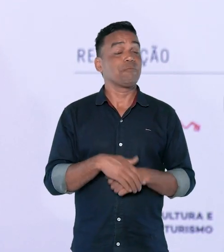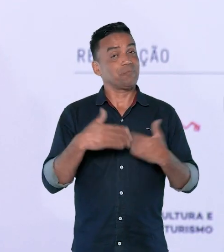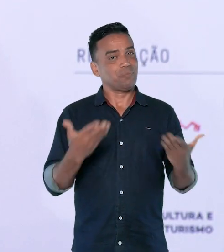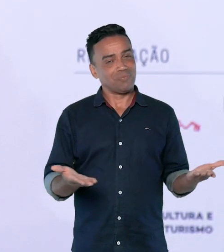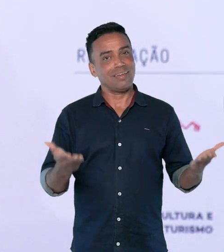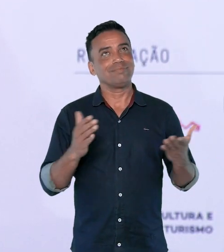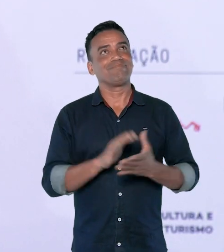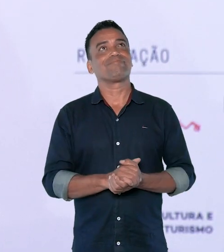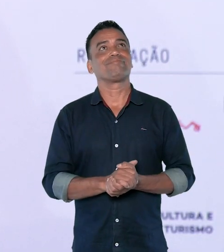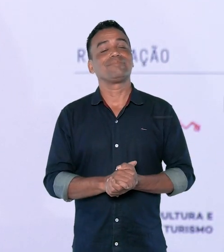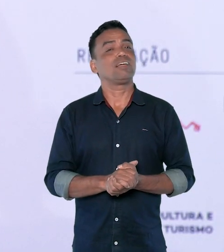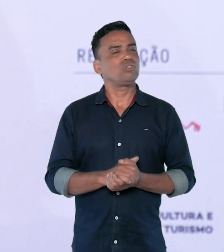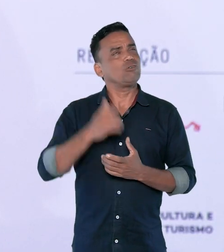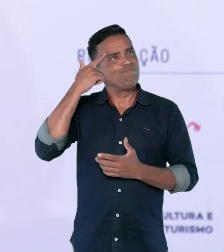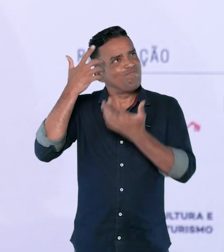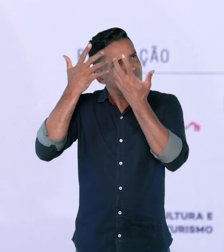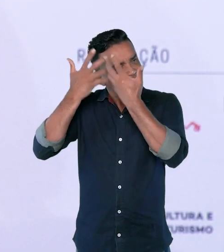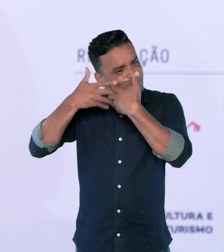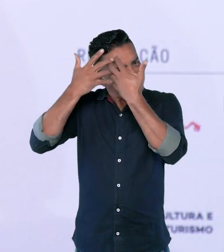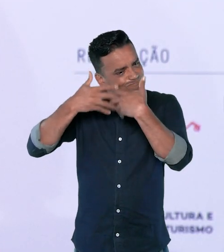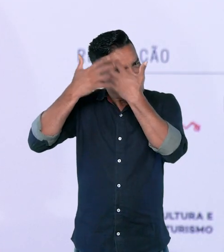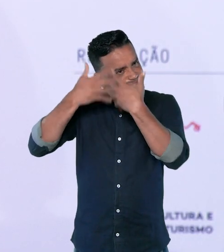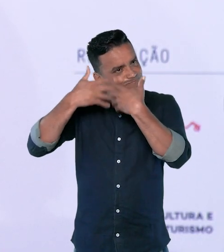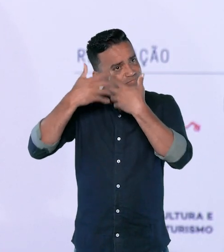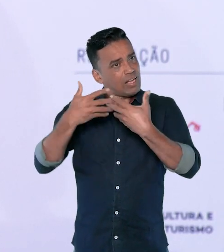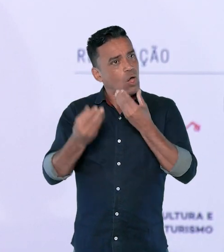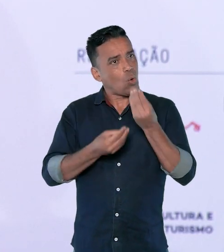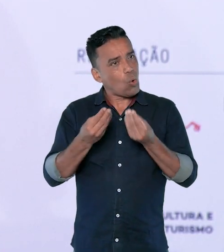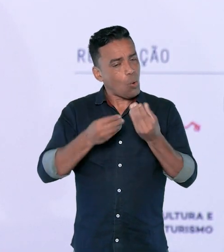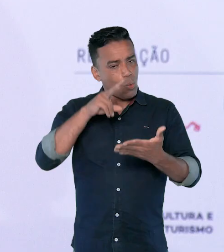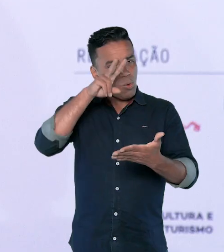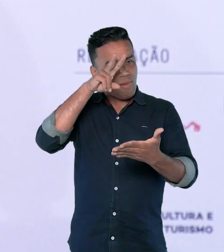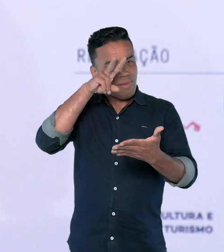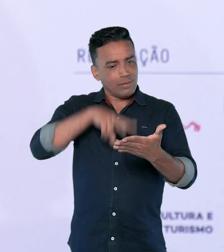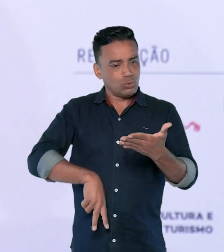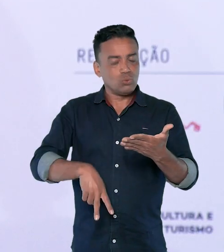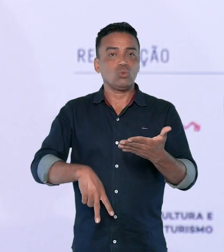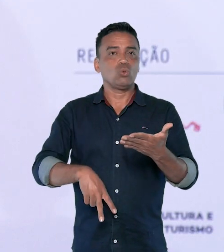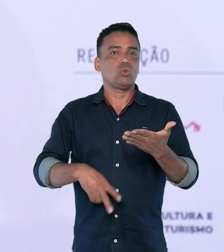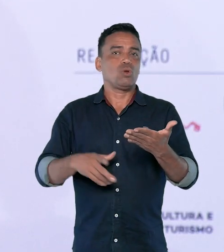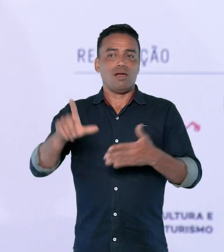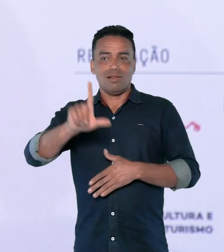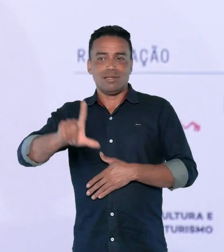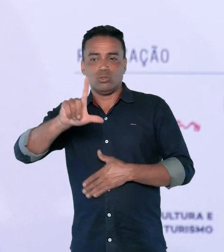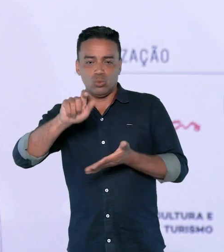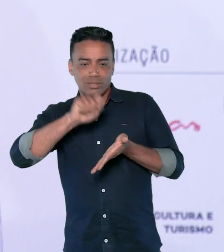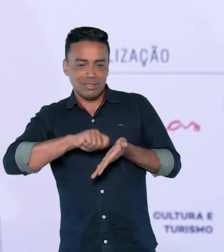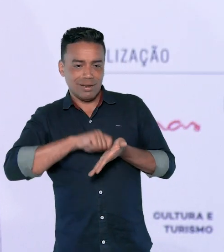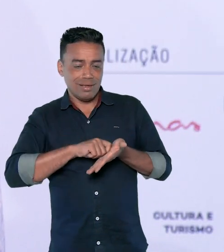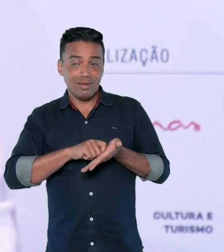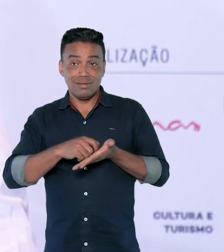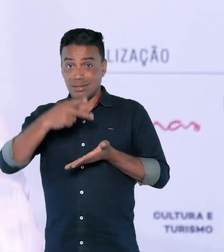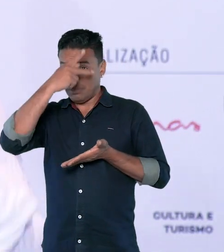é? Porque eu tenho refletido sobre isso, assim, né? Como a leitura literária e a escrita literária chegam na